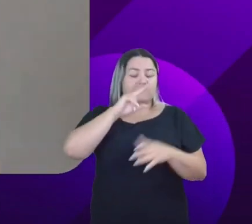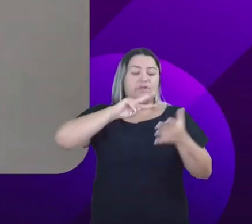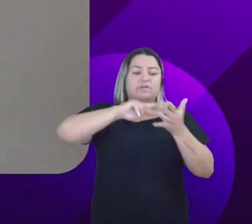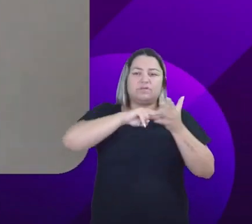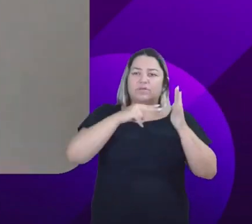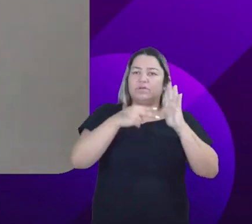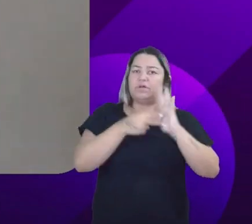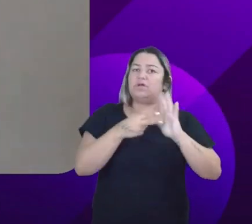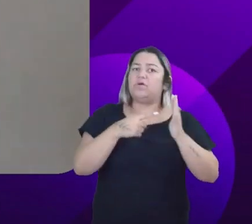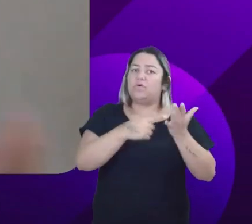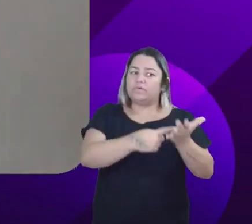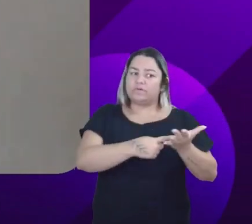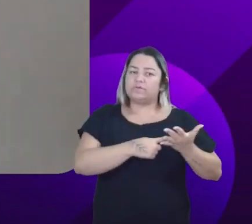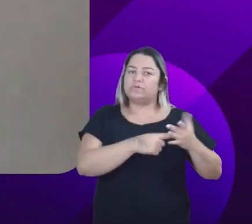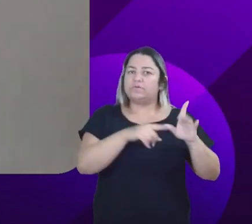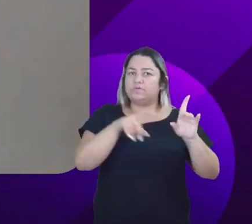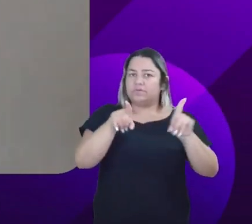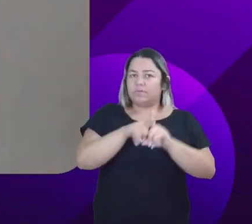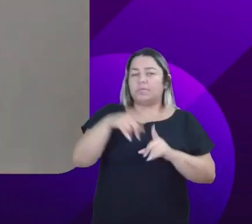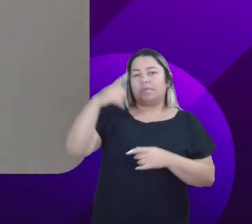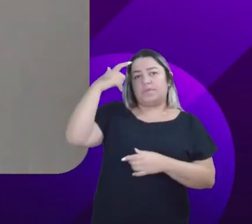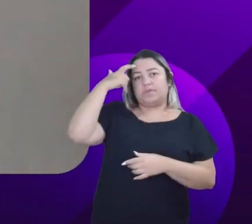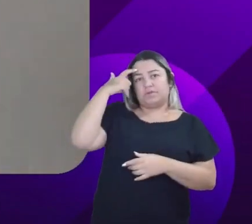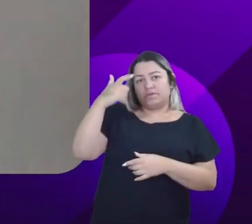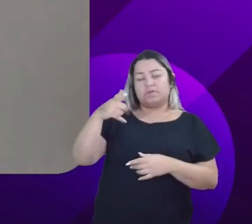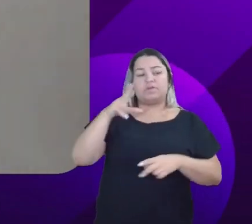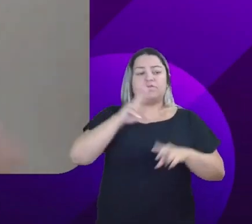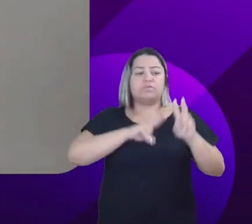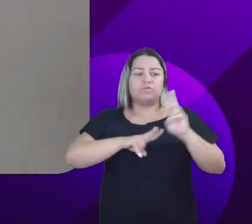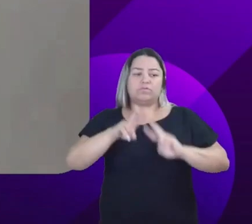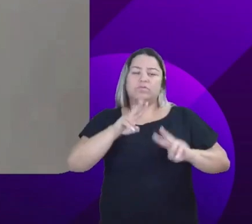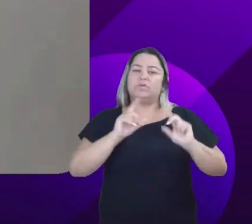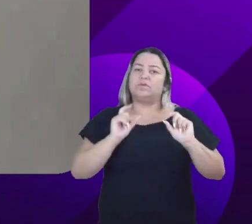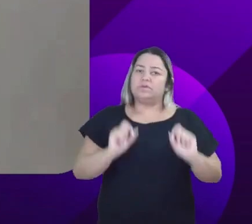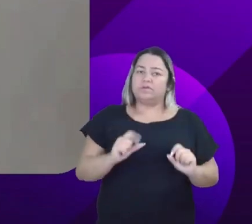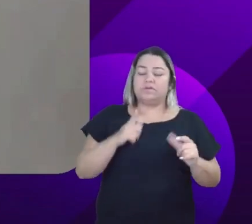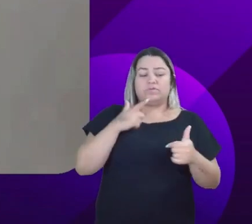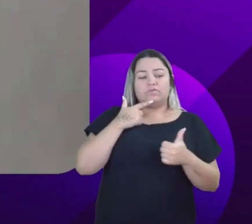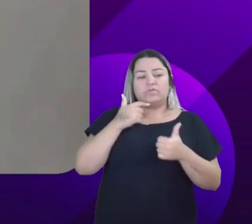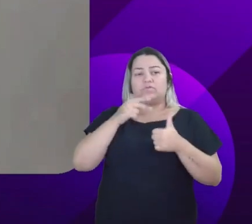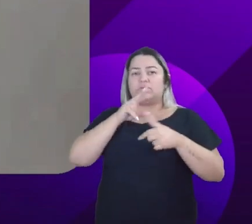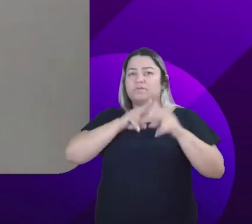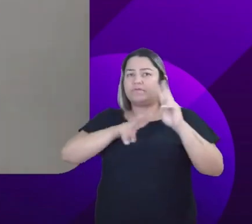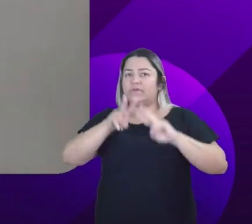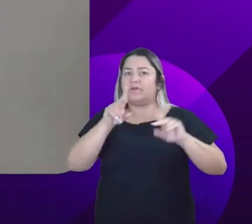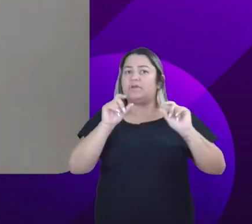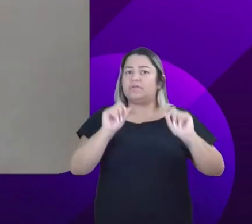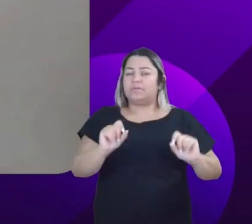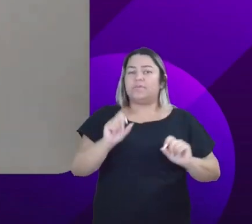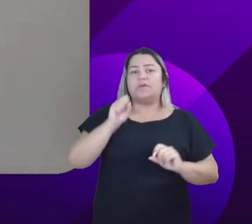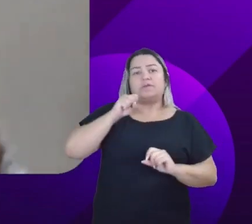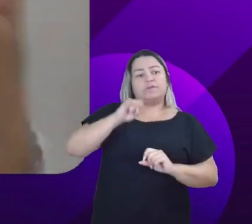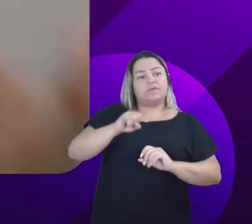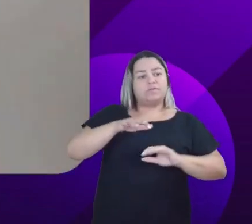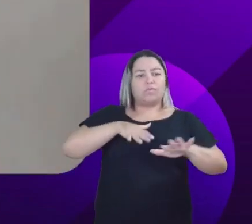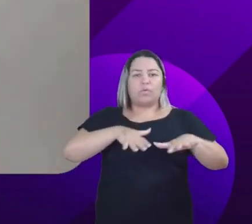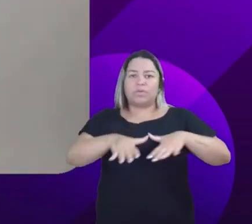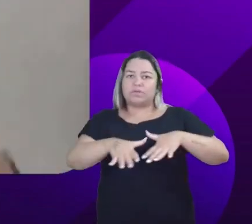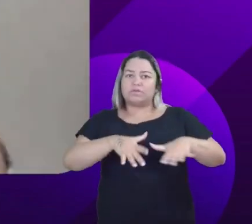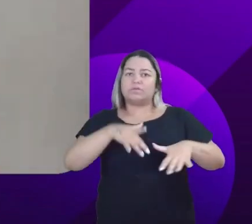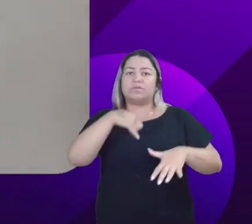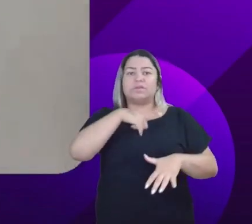eu convidaria, né, então, pensando quem nos assiste, quem nos acompanha, né, e que se mobiliza, e que